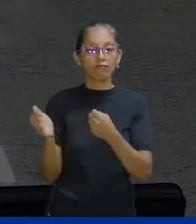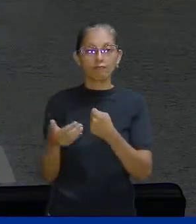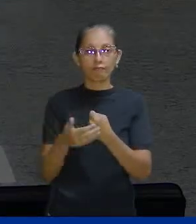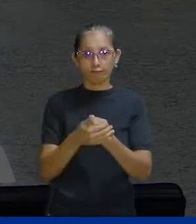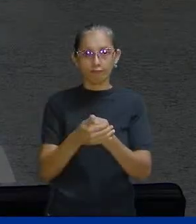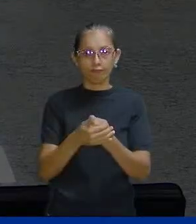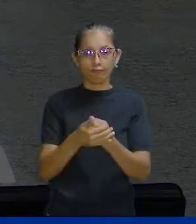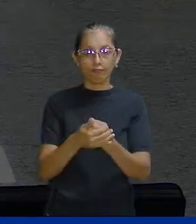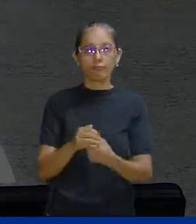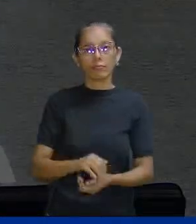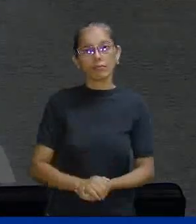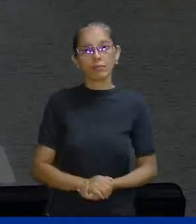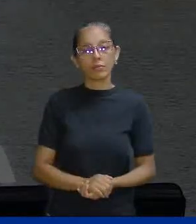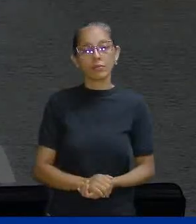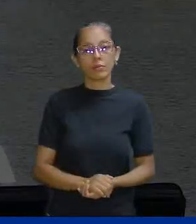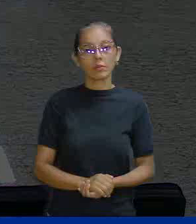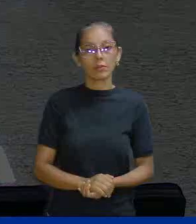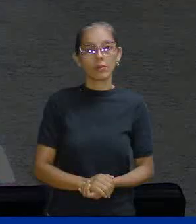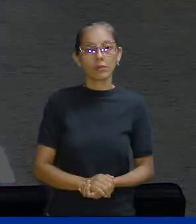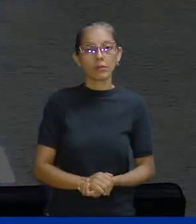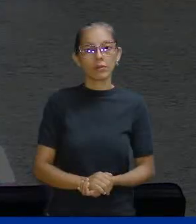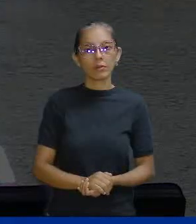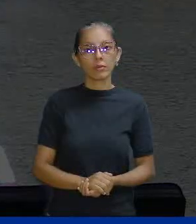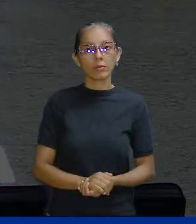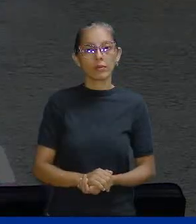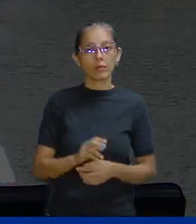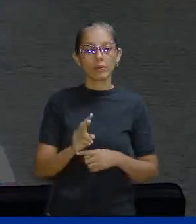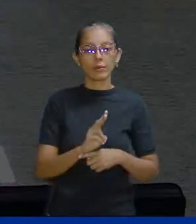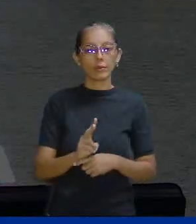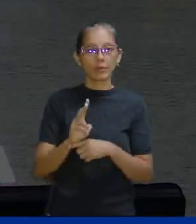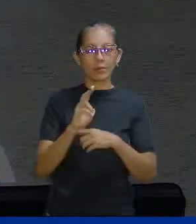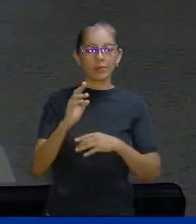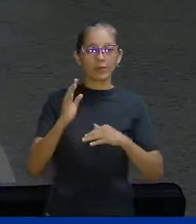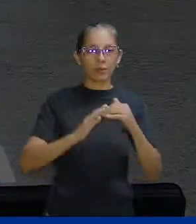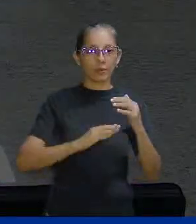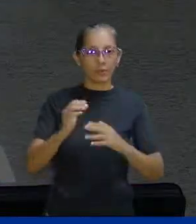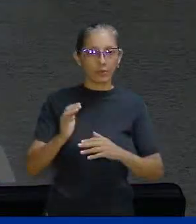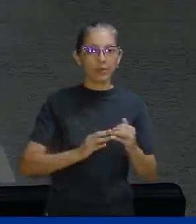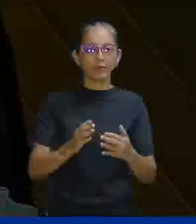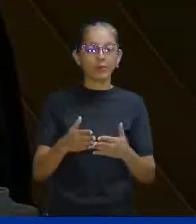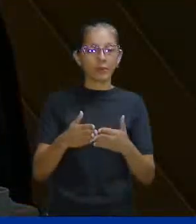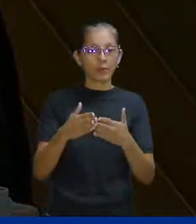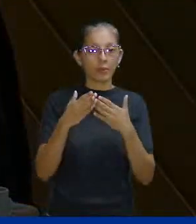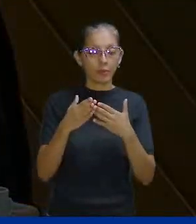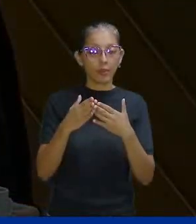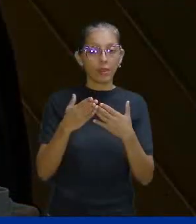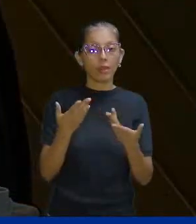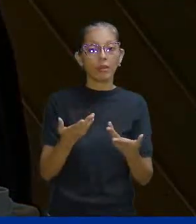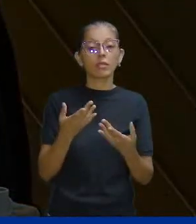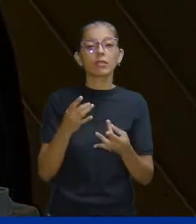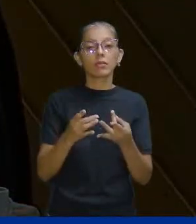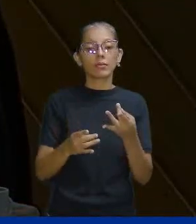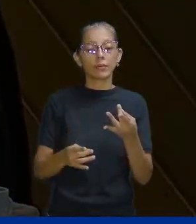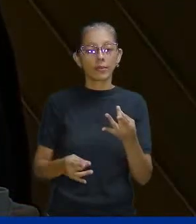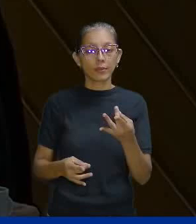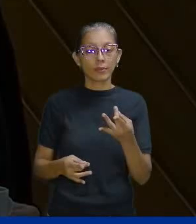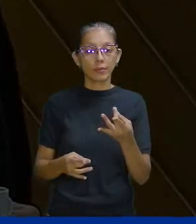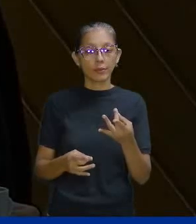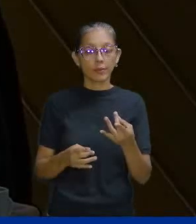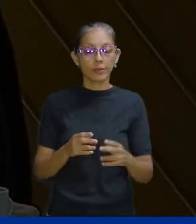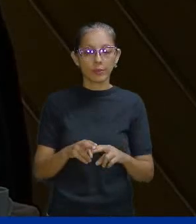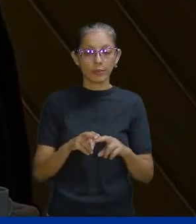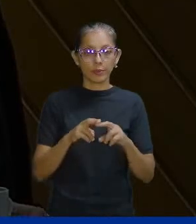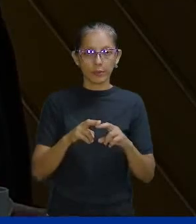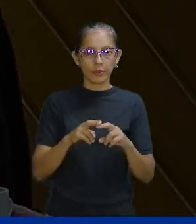omissão. Conforme destaca a Procuradoria Regional Eleitoral em sua manifestação, a petição recursal não demonstra